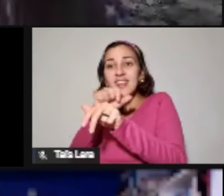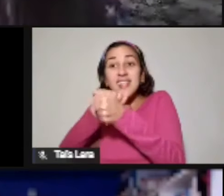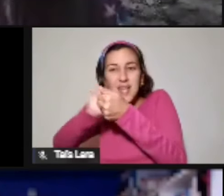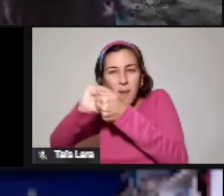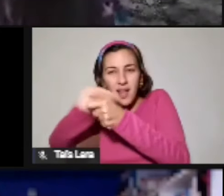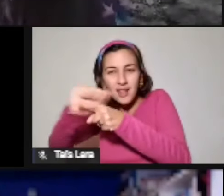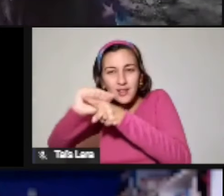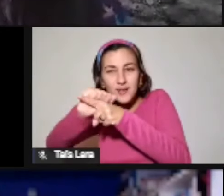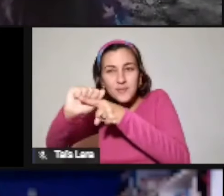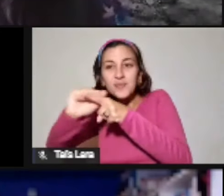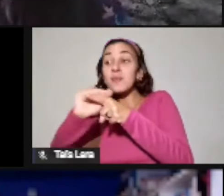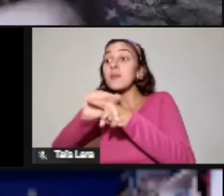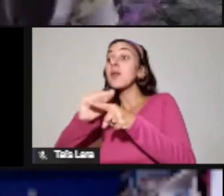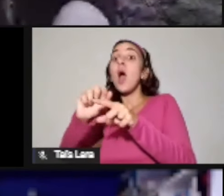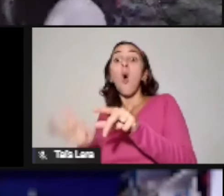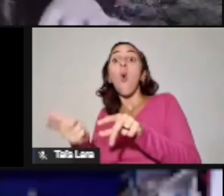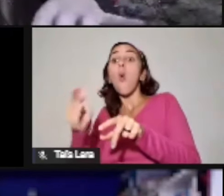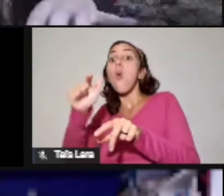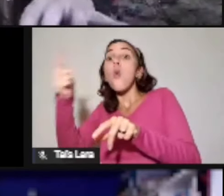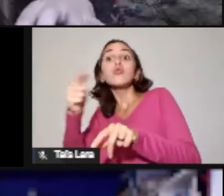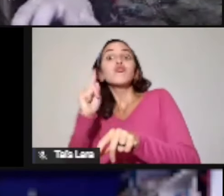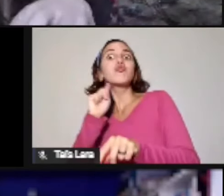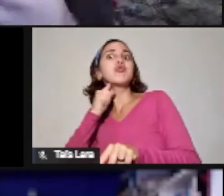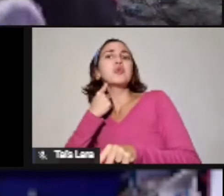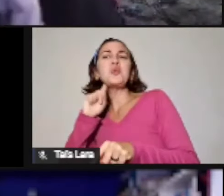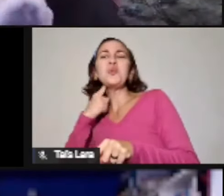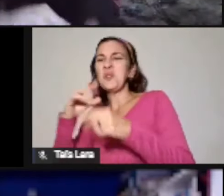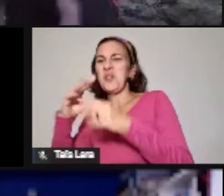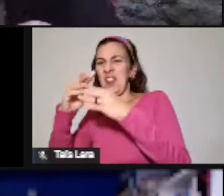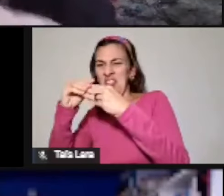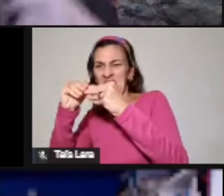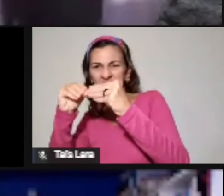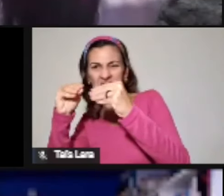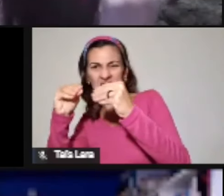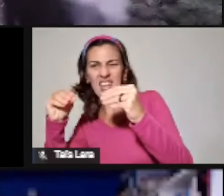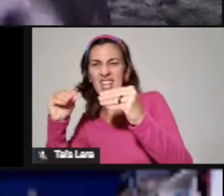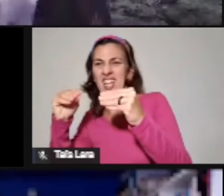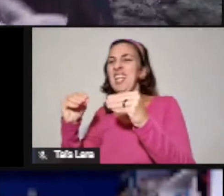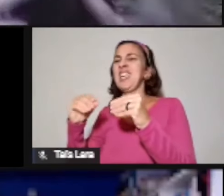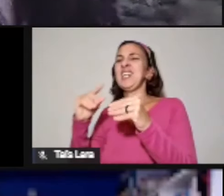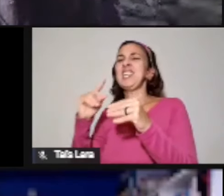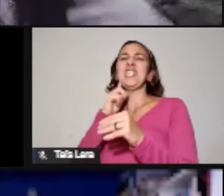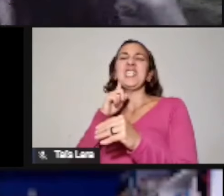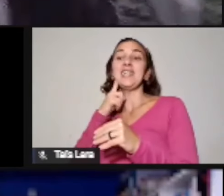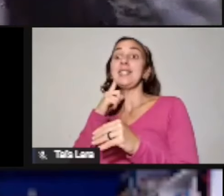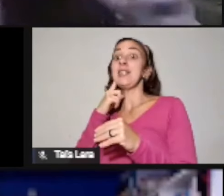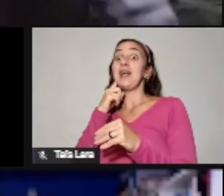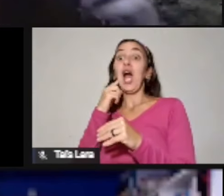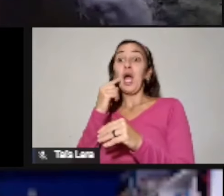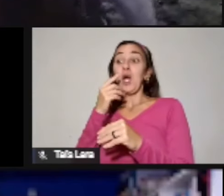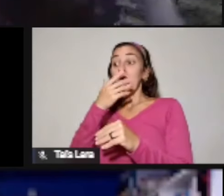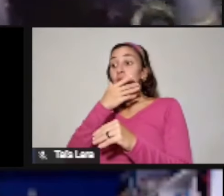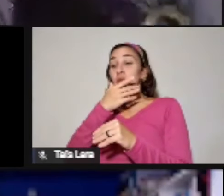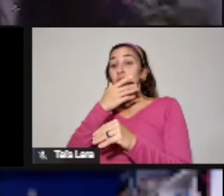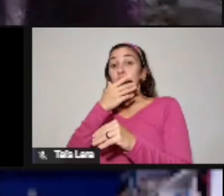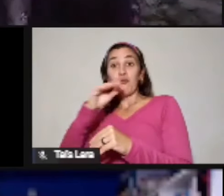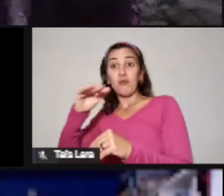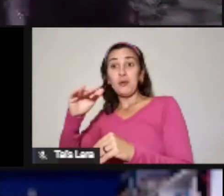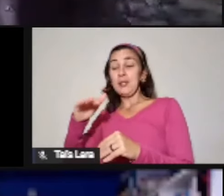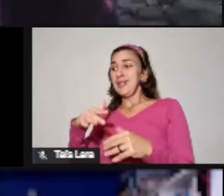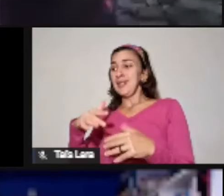de usar um tênis branquinho e o outro todo lamaçado. Ele foi lá e limpou, e ele aprendeu a limpar. Então, tinha coisas engraçadas, tinha